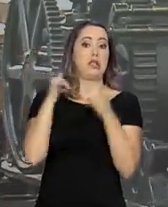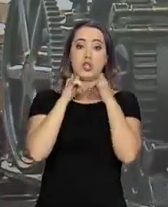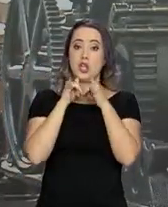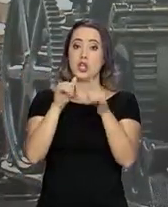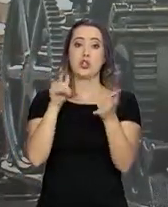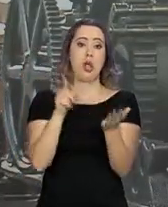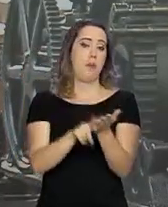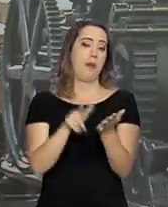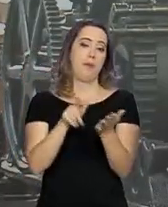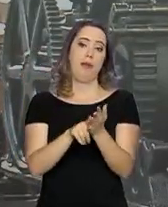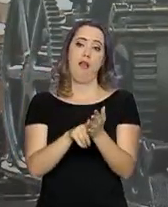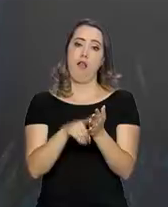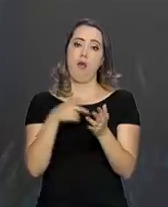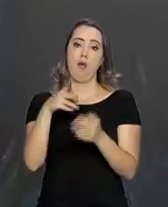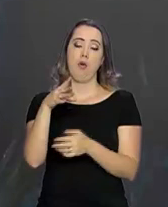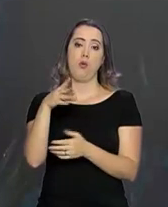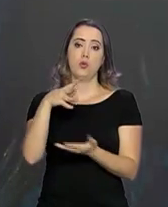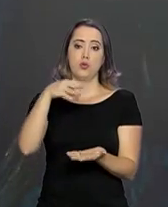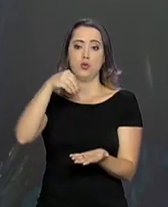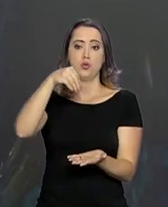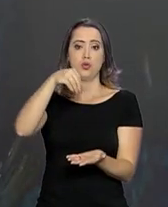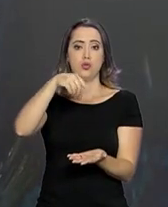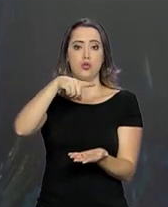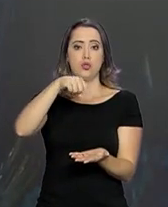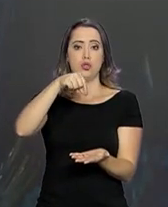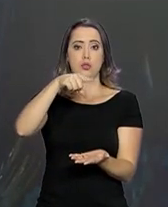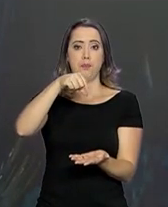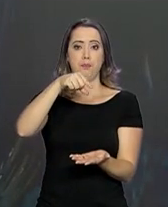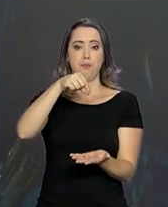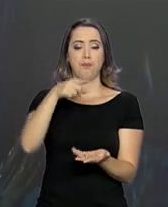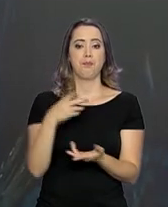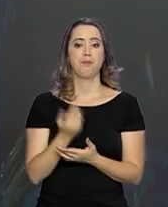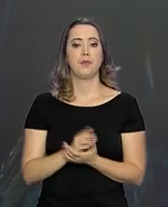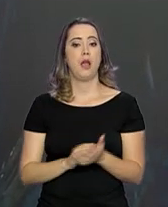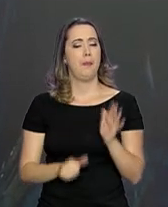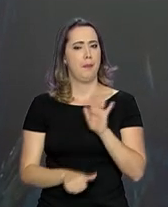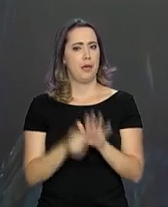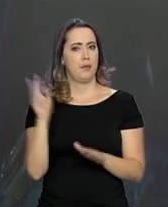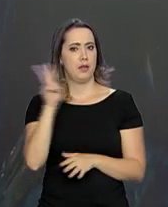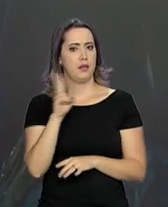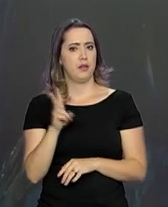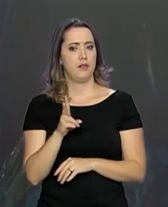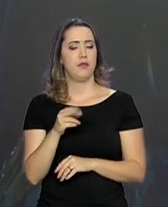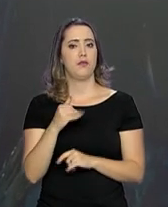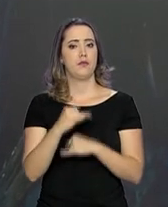de papel, de tinta. Desde a primeira divulgação na internet, em